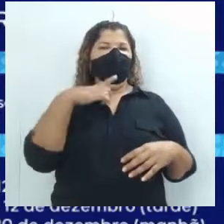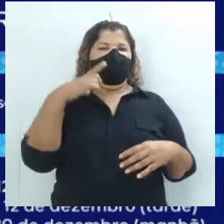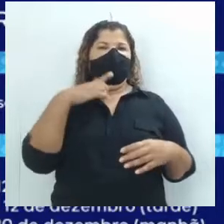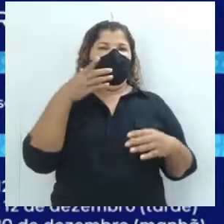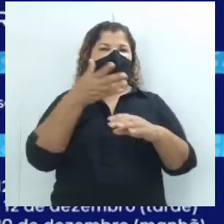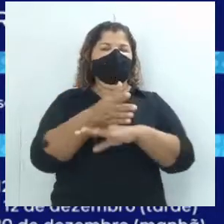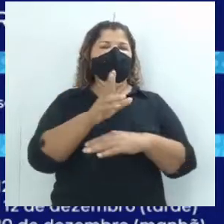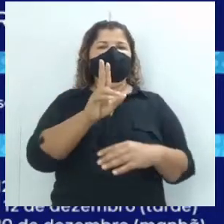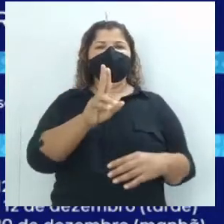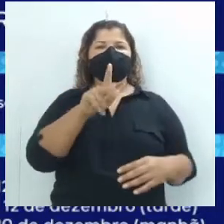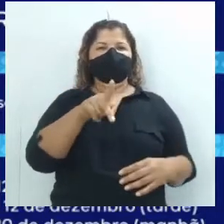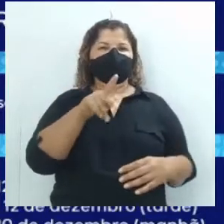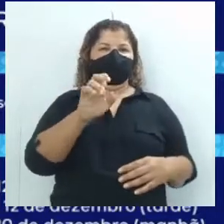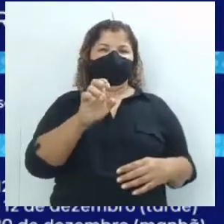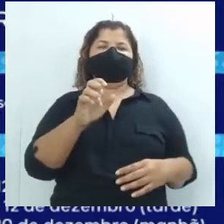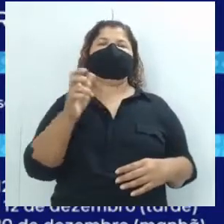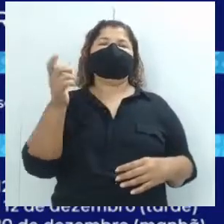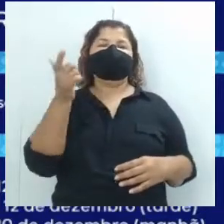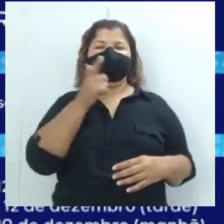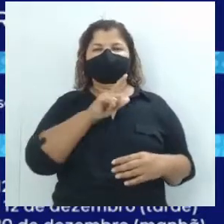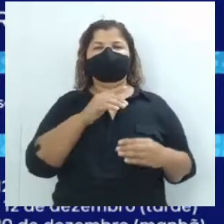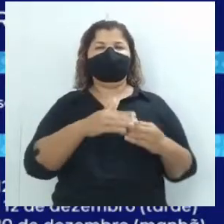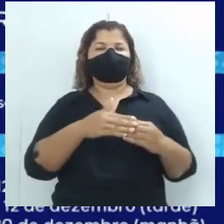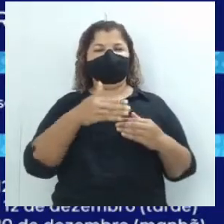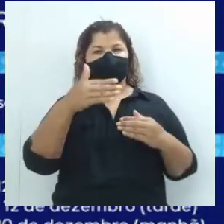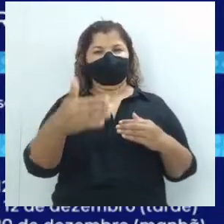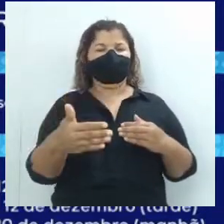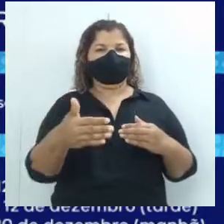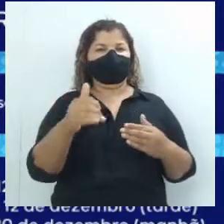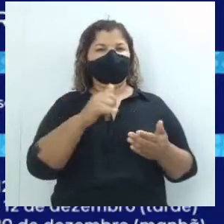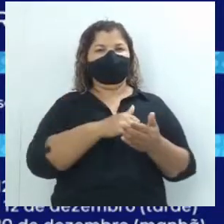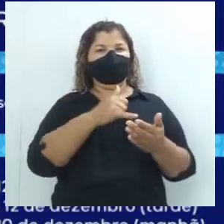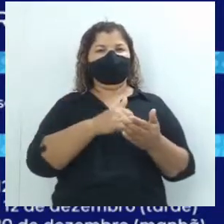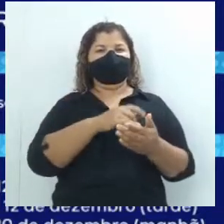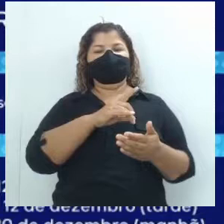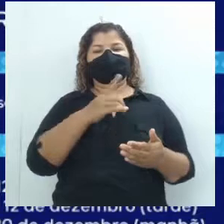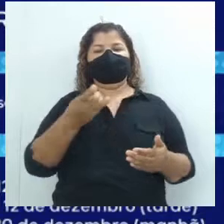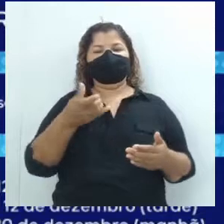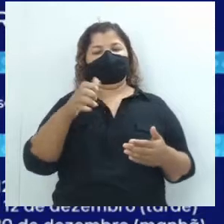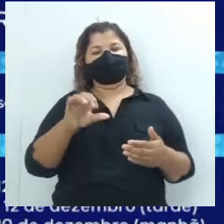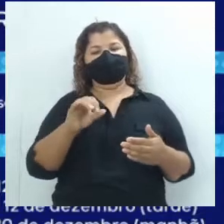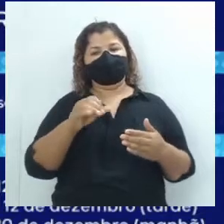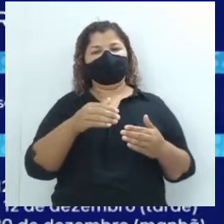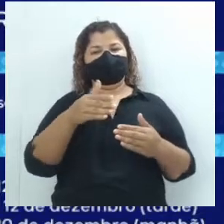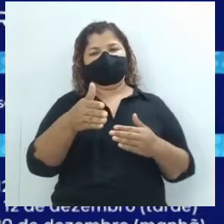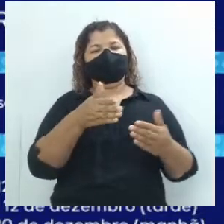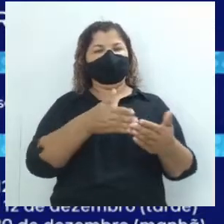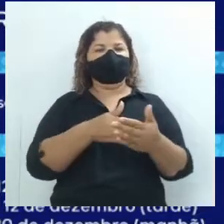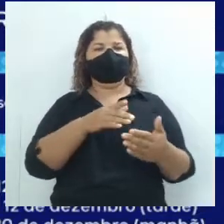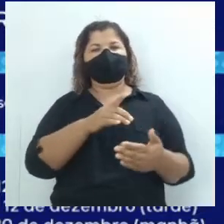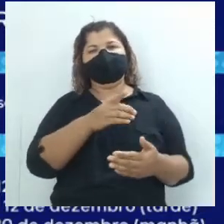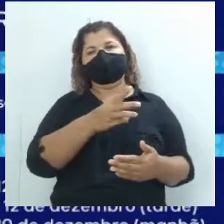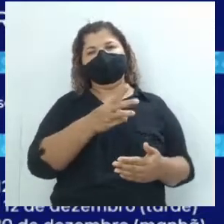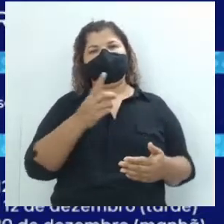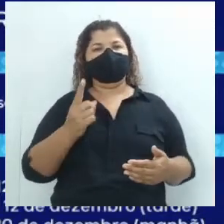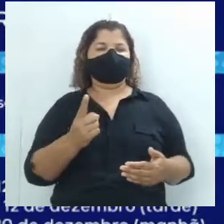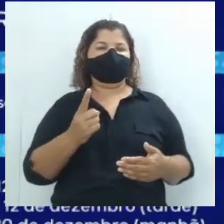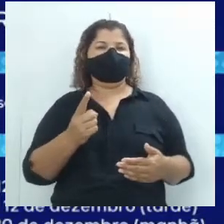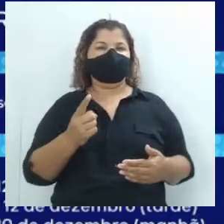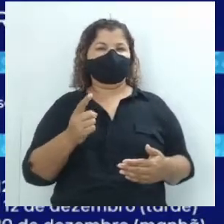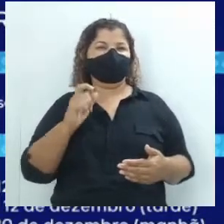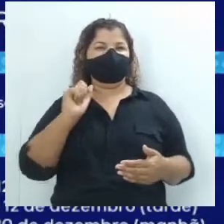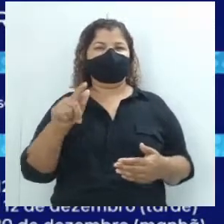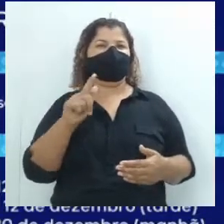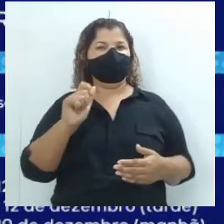entrar na UPE foi prorrogado, tá? A inscrição, de vez de terminar dia 19, vai para o dia 31. Então até dia 31